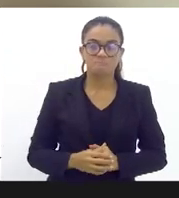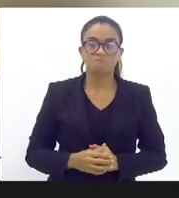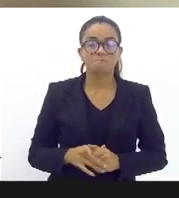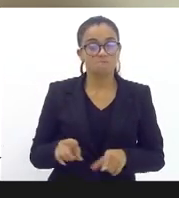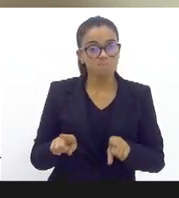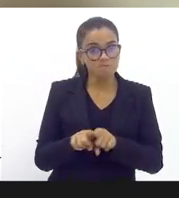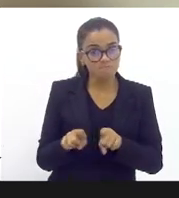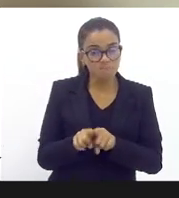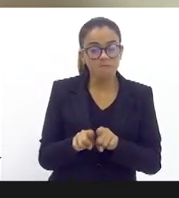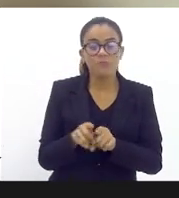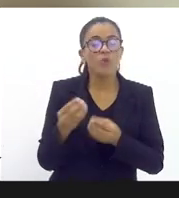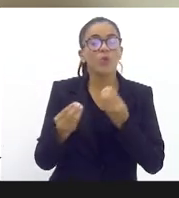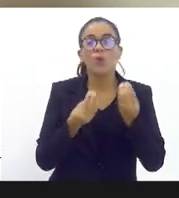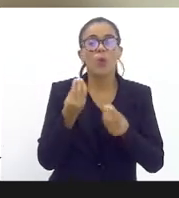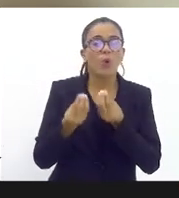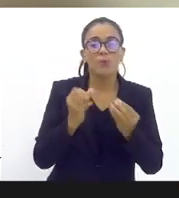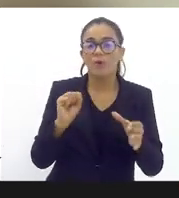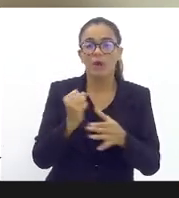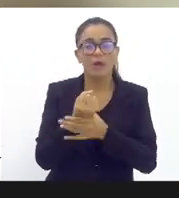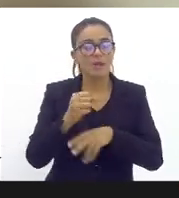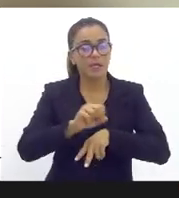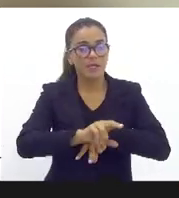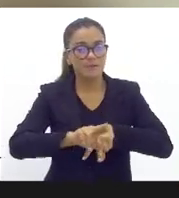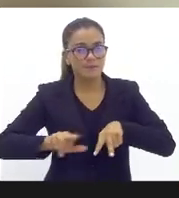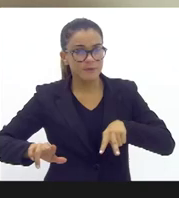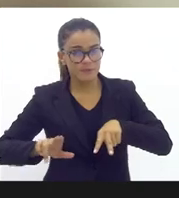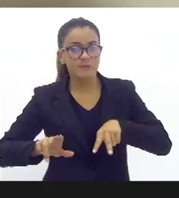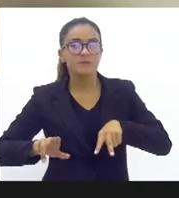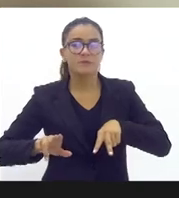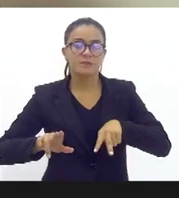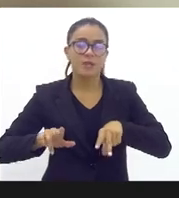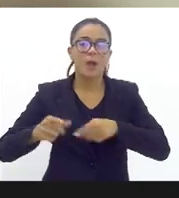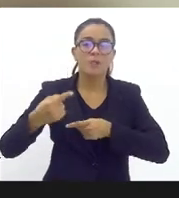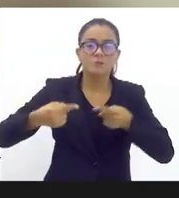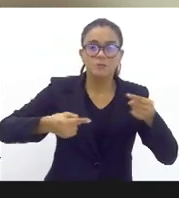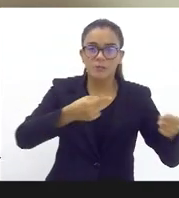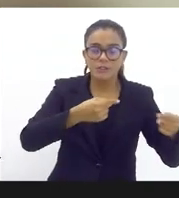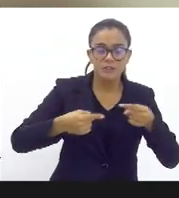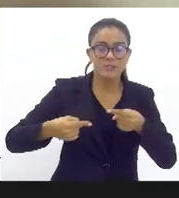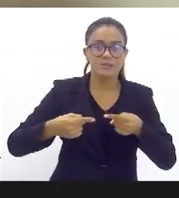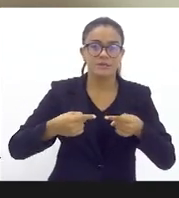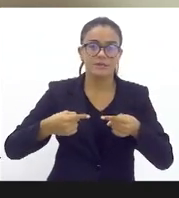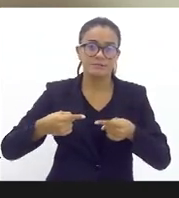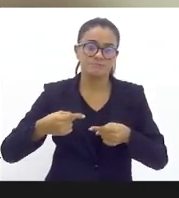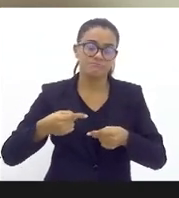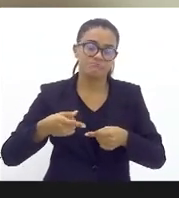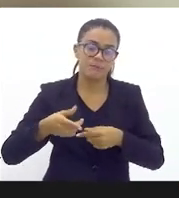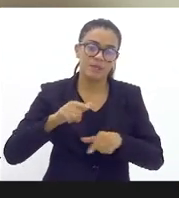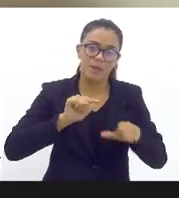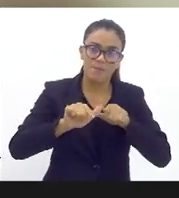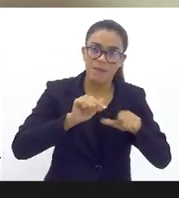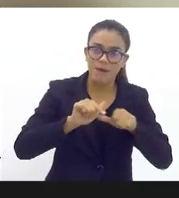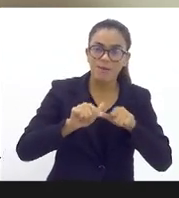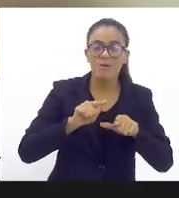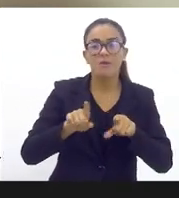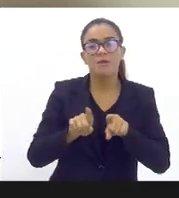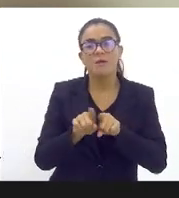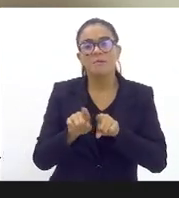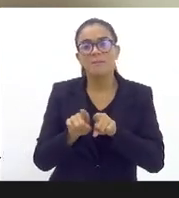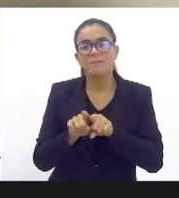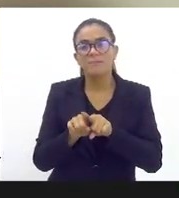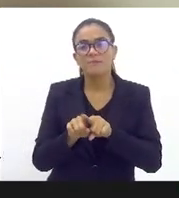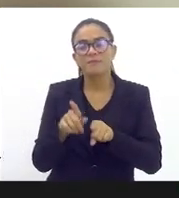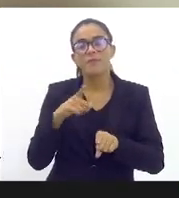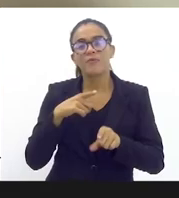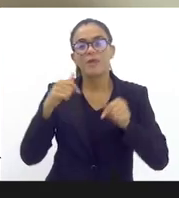também como garantir a diversidade nas relações de trabalho. Depois teremos